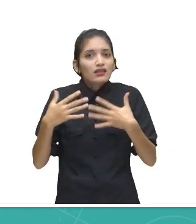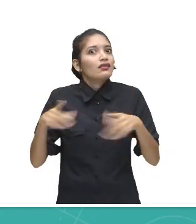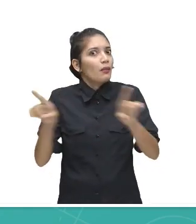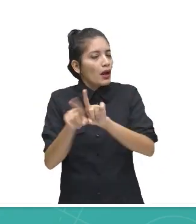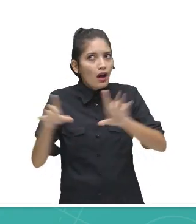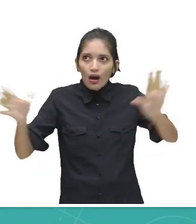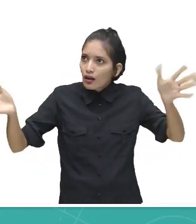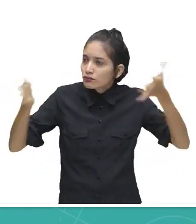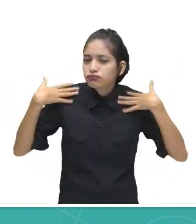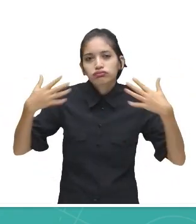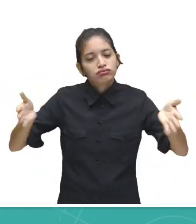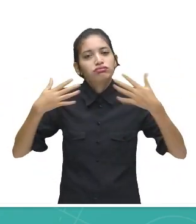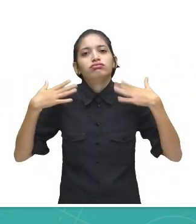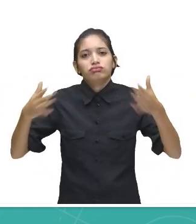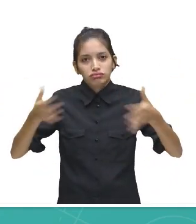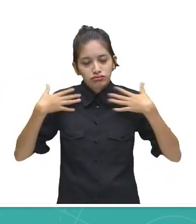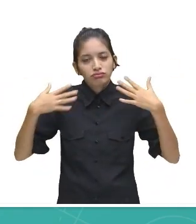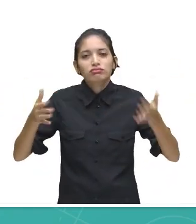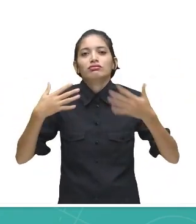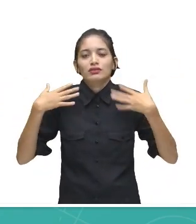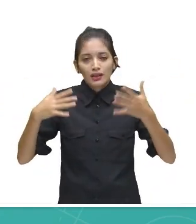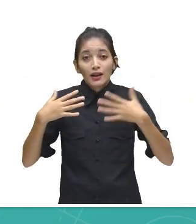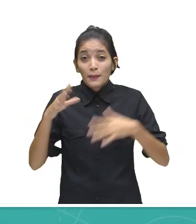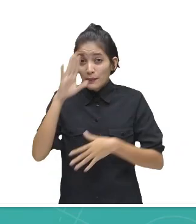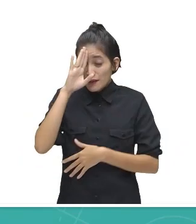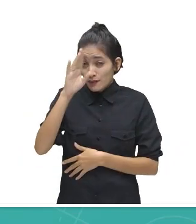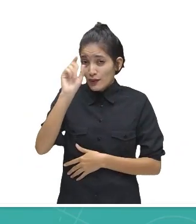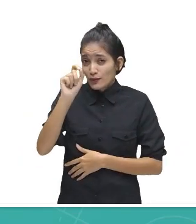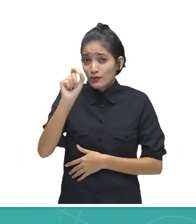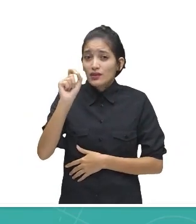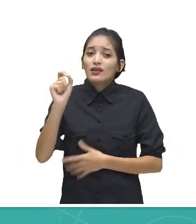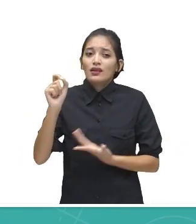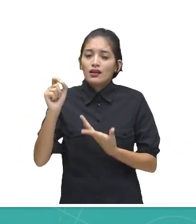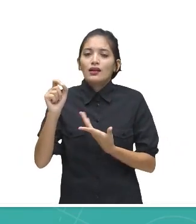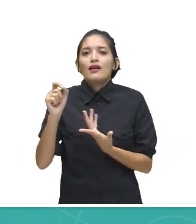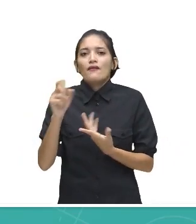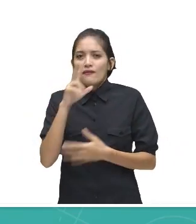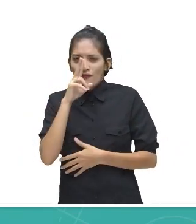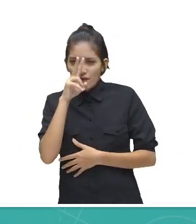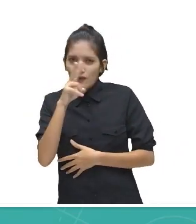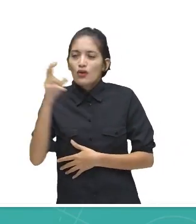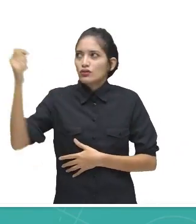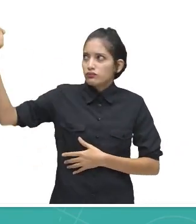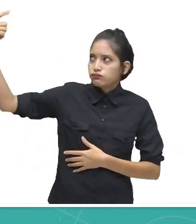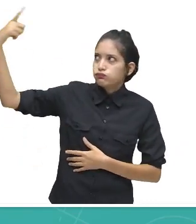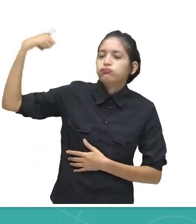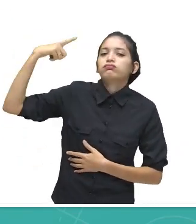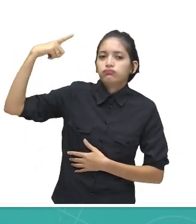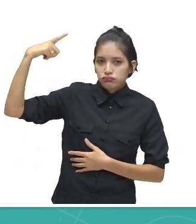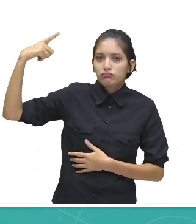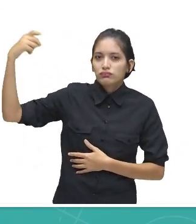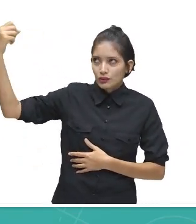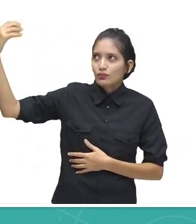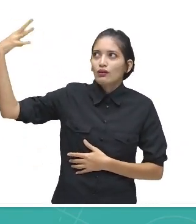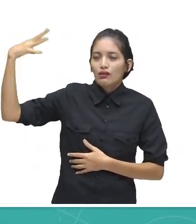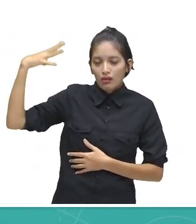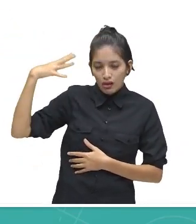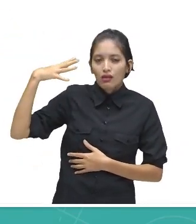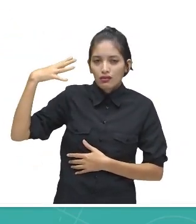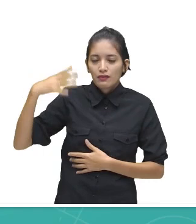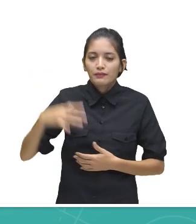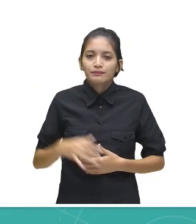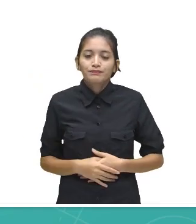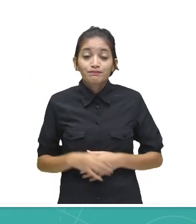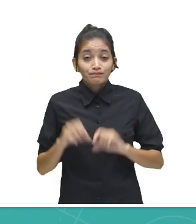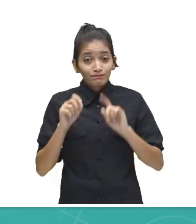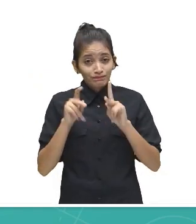Porque tem essa questão, principalmente, né, questão da intensidade da luz, dos raios solares, da energia do sol.